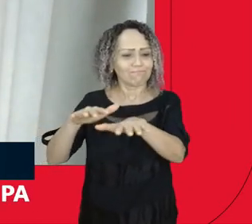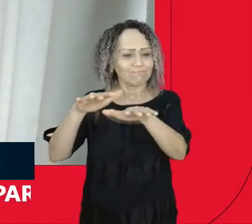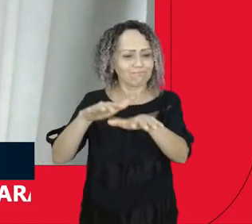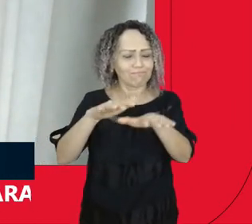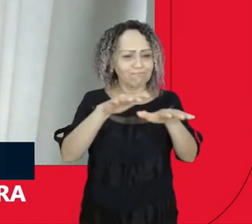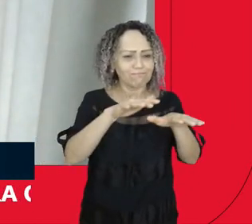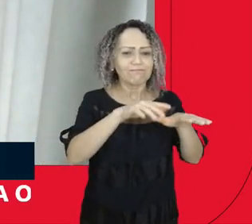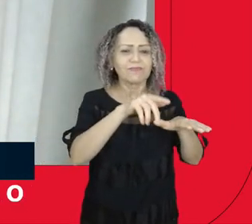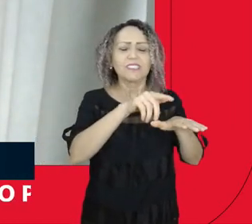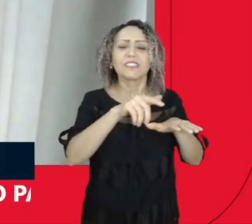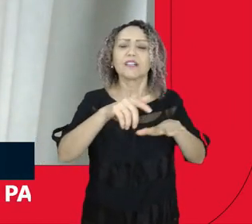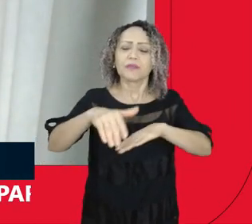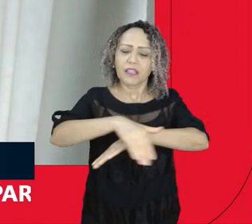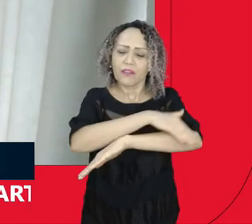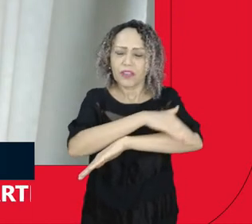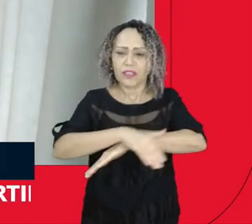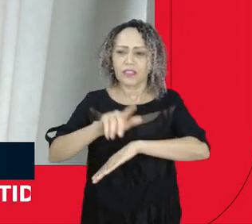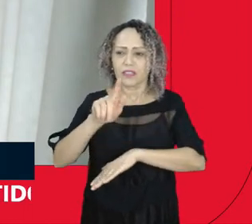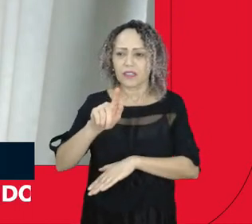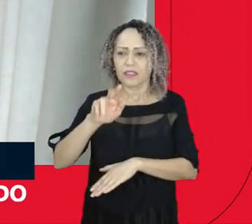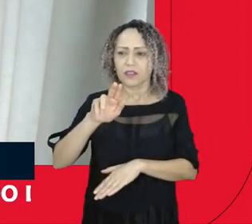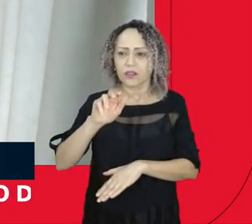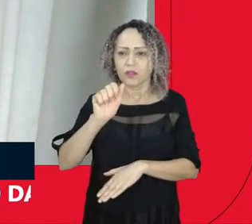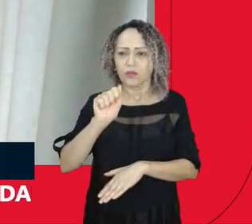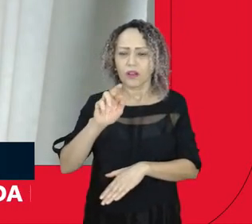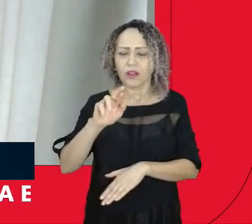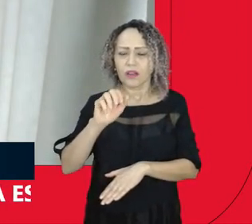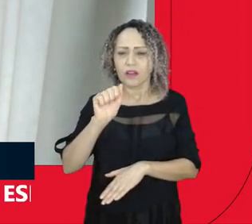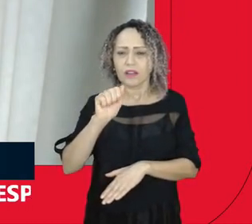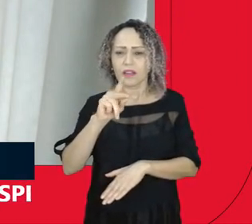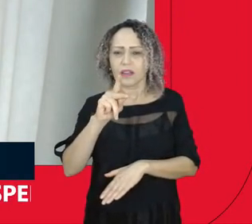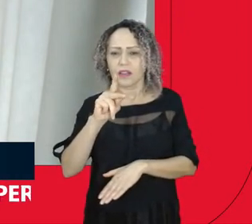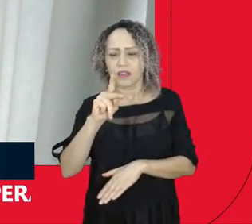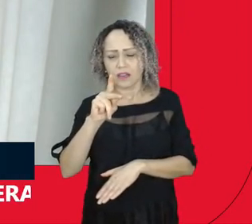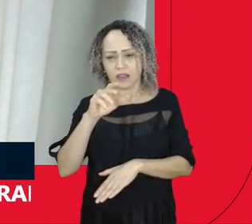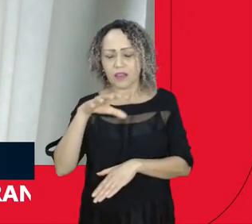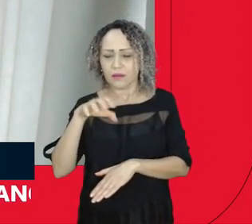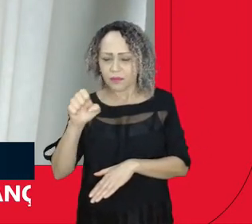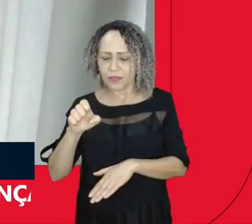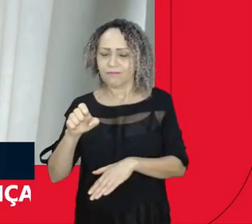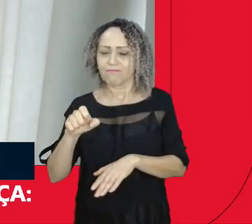Avenida Guararapes, dobra à direita na Conde,